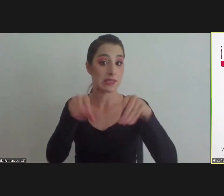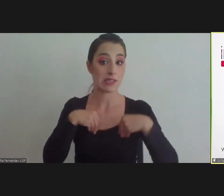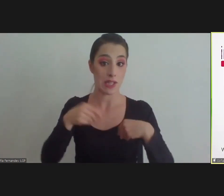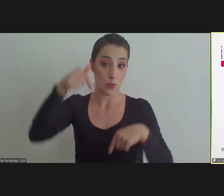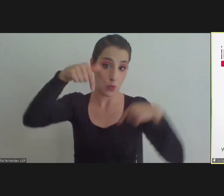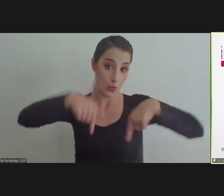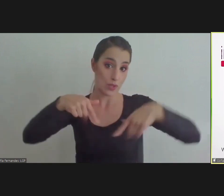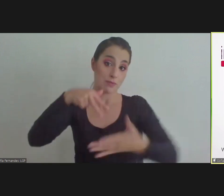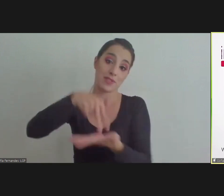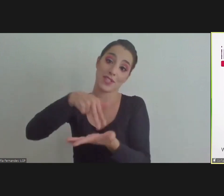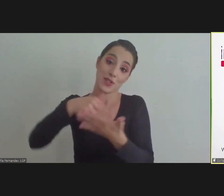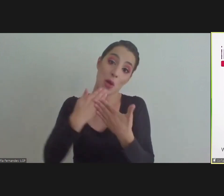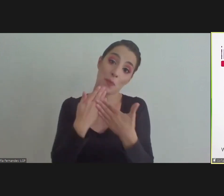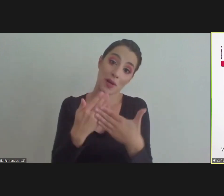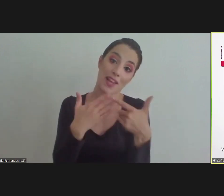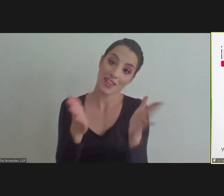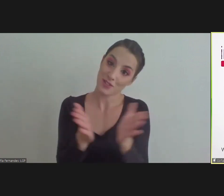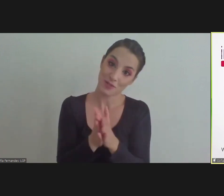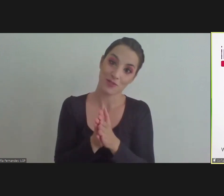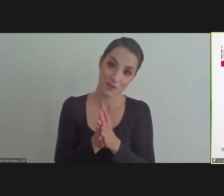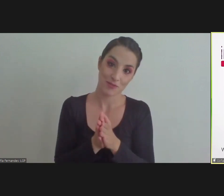presentes. Obrigada a todos e a todas.